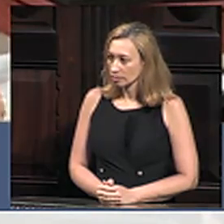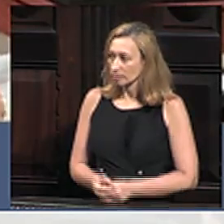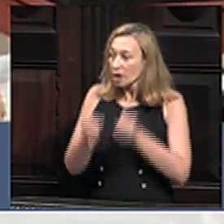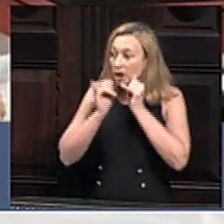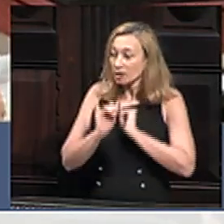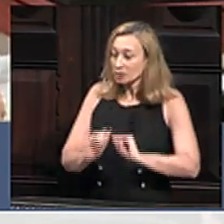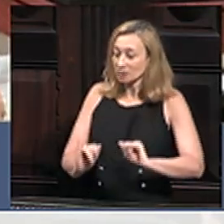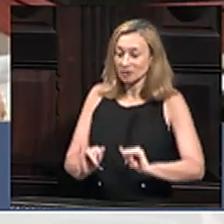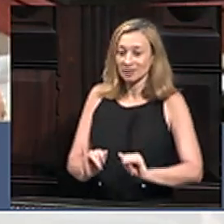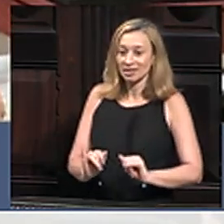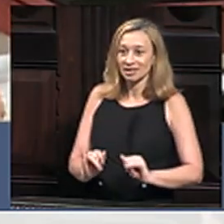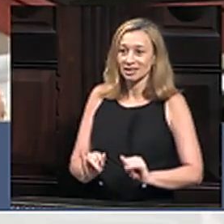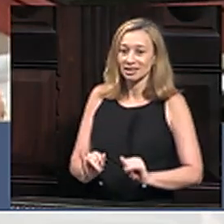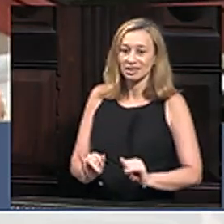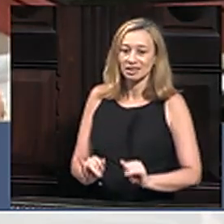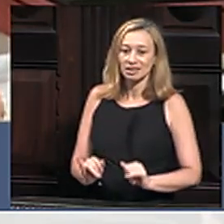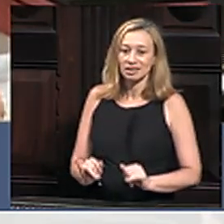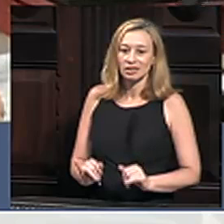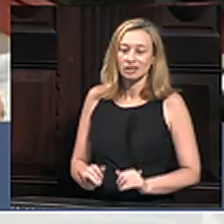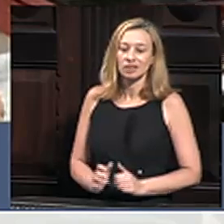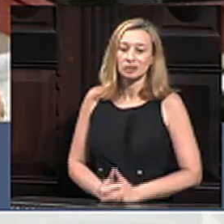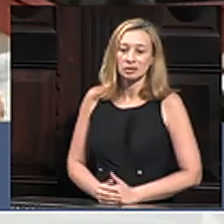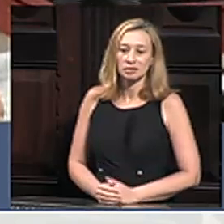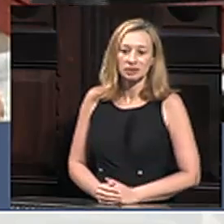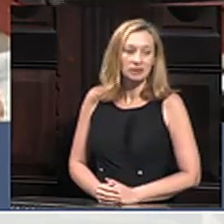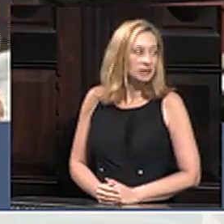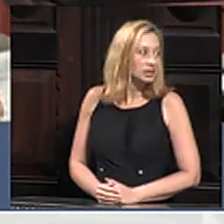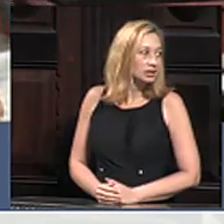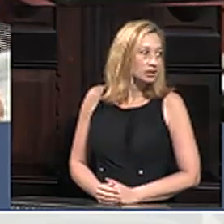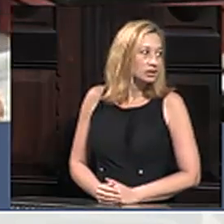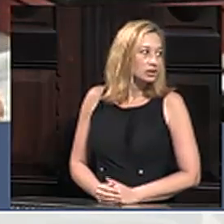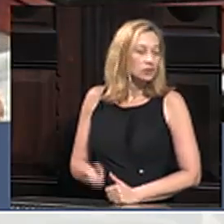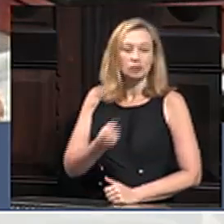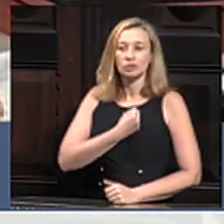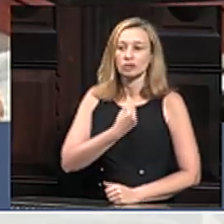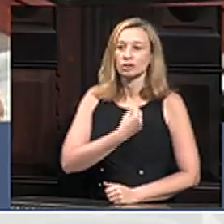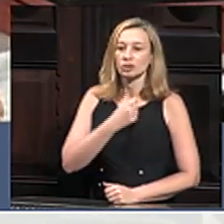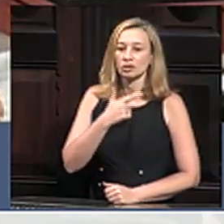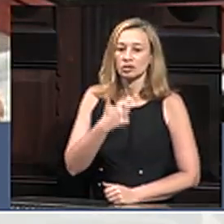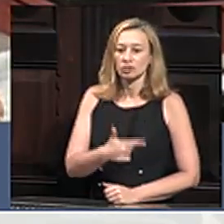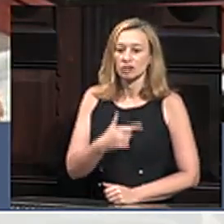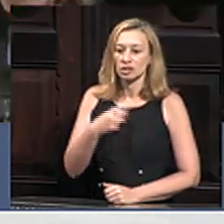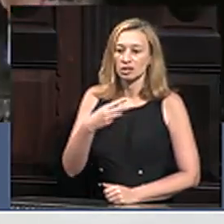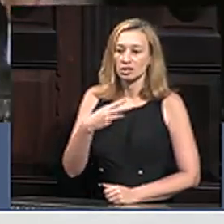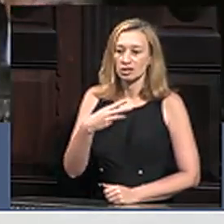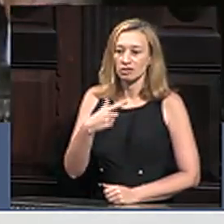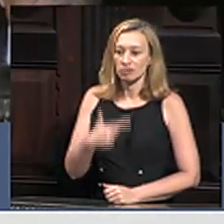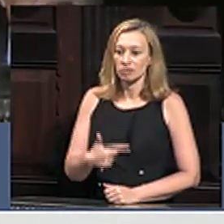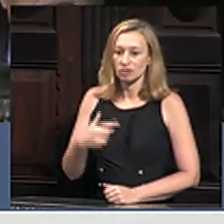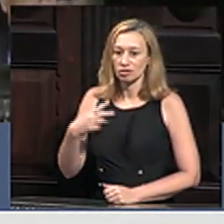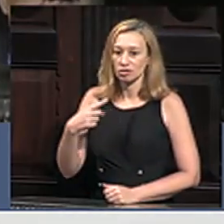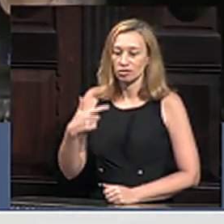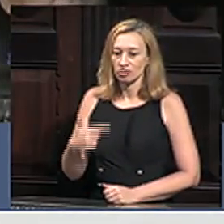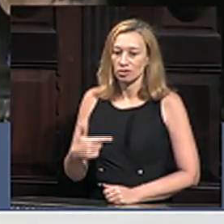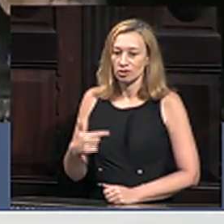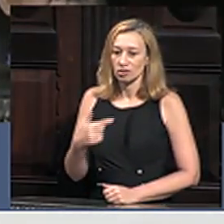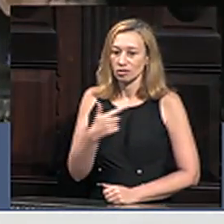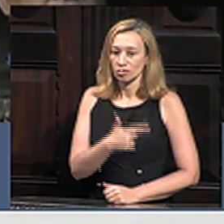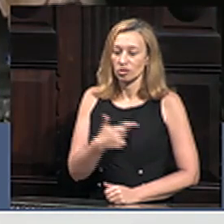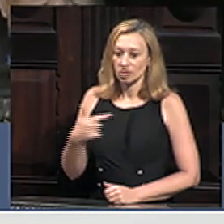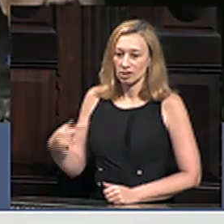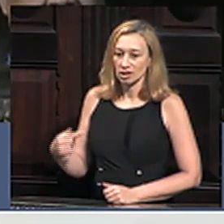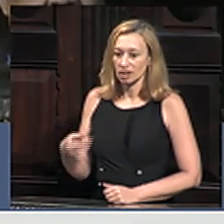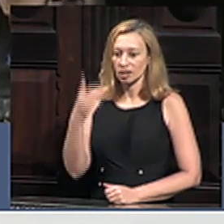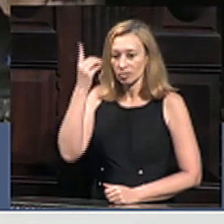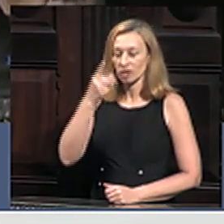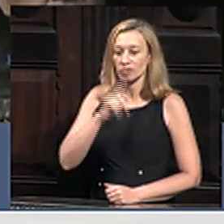Anuncio indicação legislativa número 222 de 2017, autoria do deputado Paulo Ramos, que